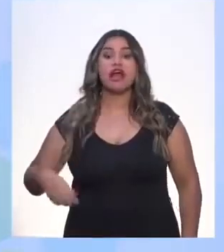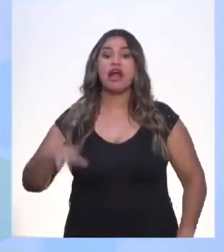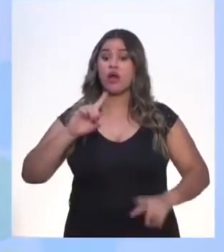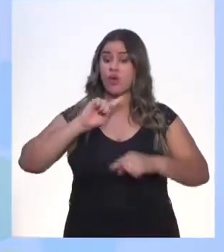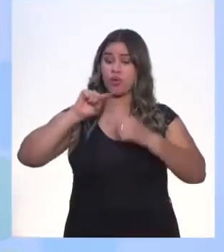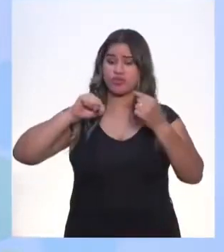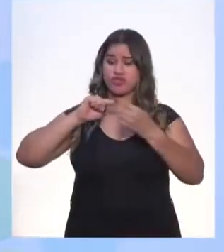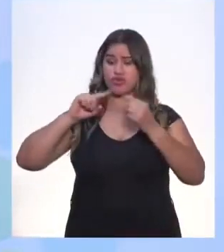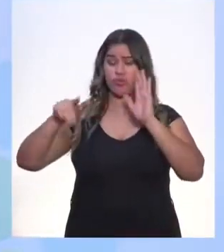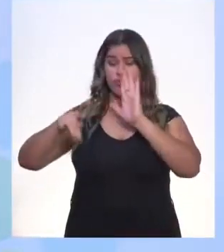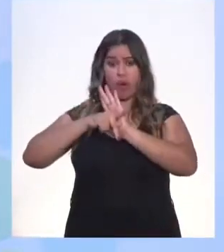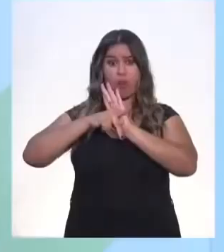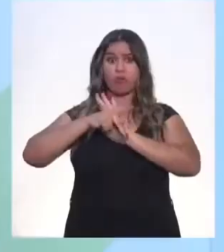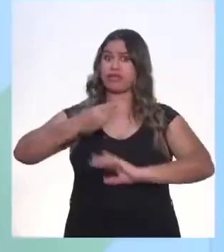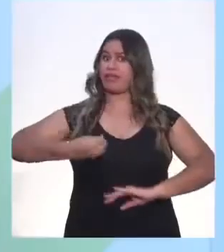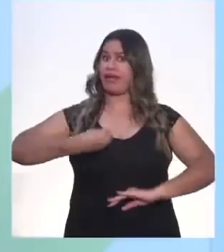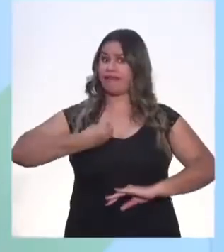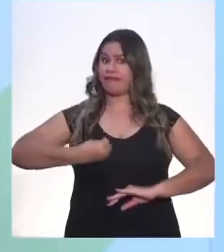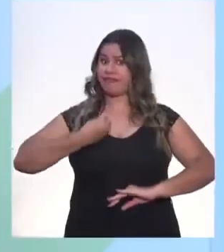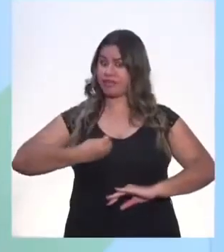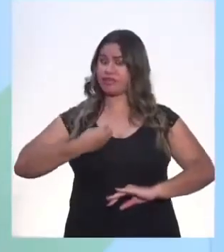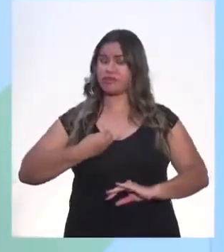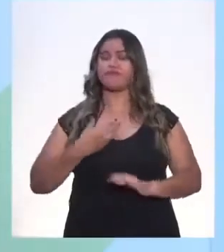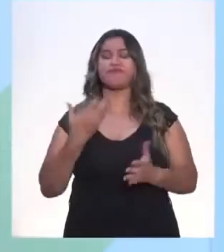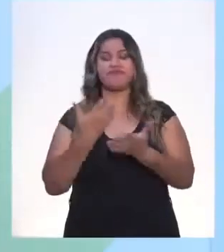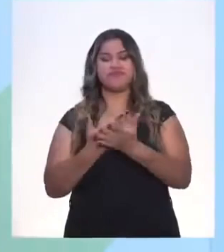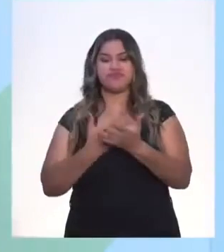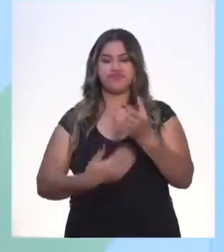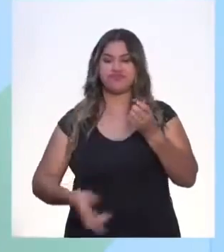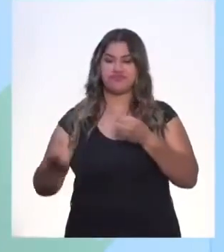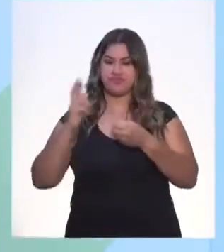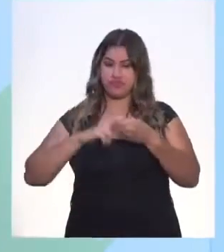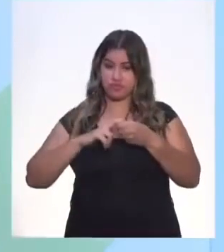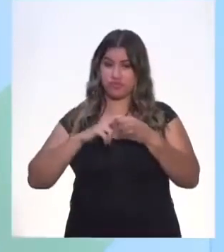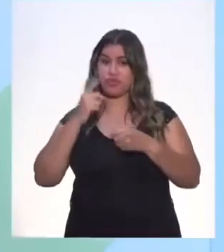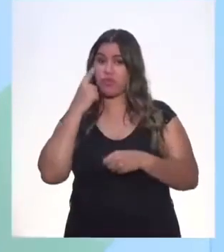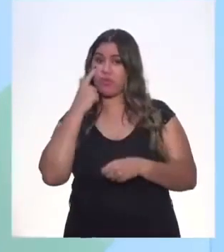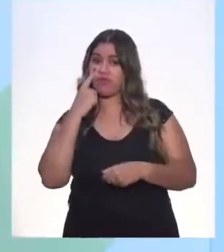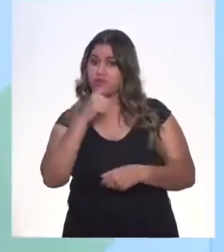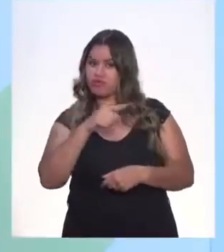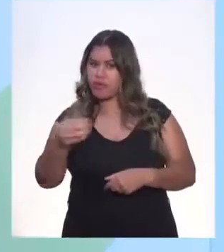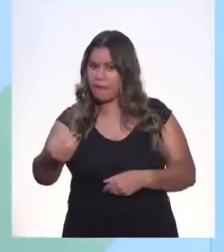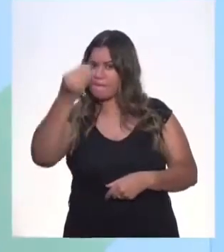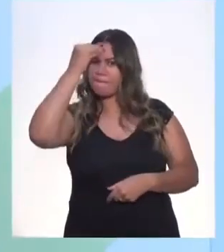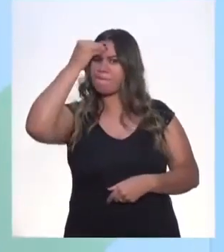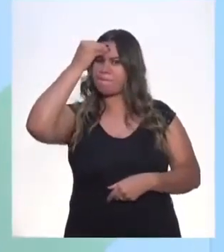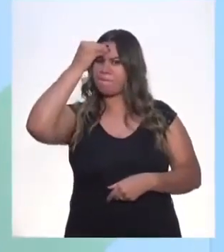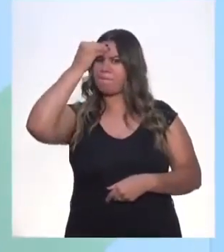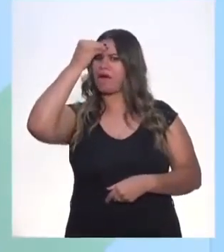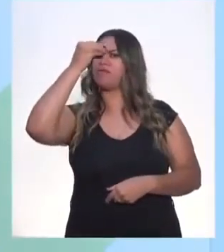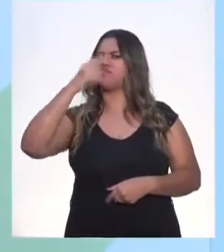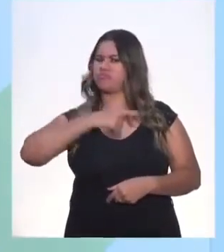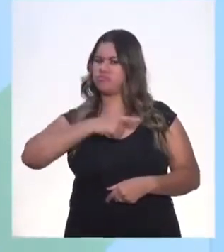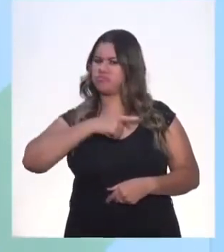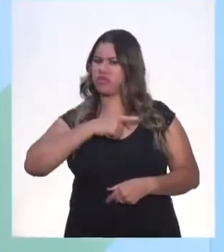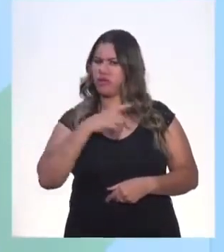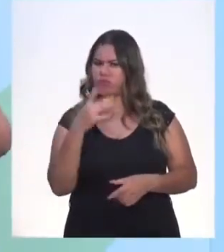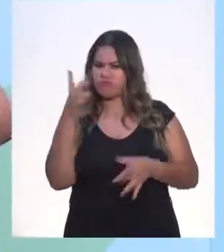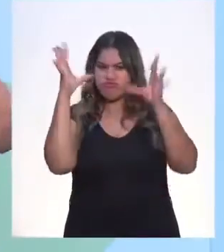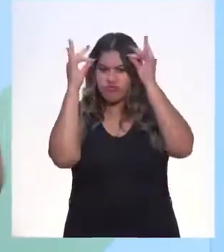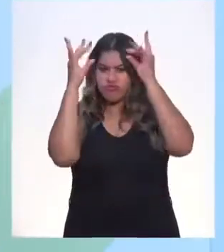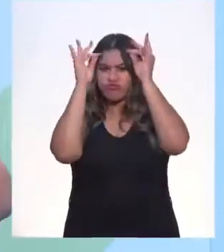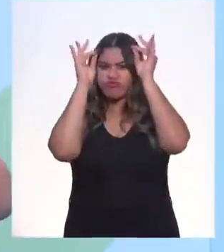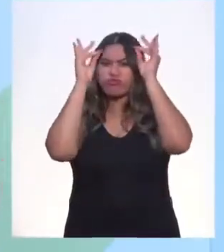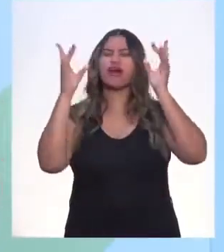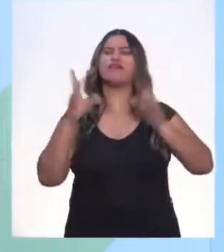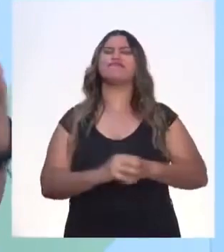vida. Exato, e é uma aula ali de retomada, a gente está retomando aí para ver, ó, se ficou claro, está aqui, ó, ficou grudado. Então,